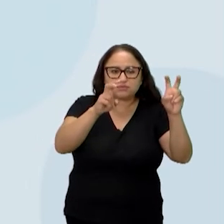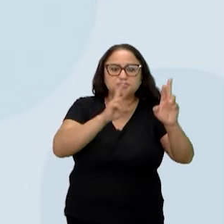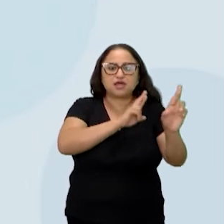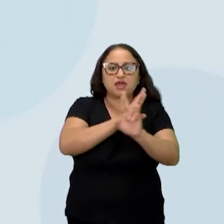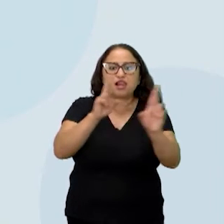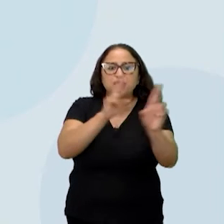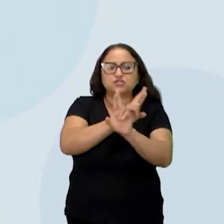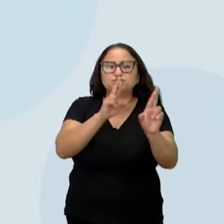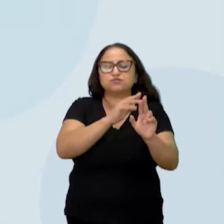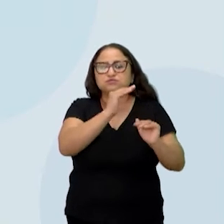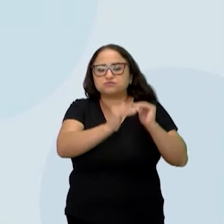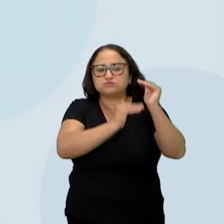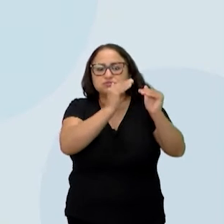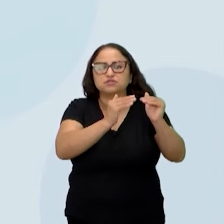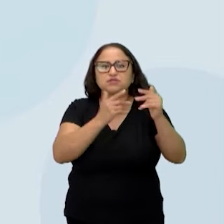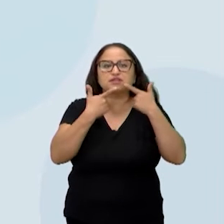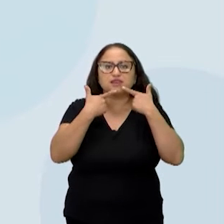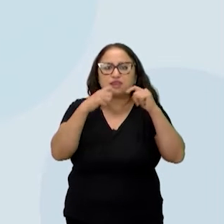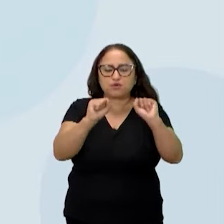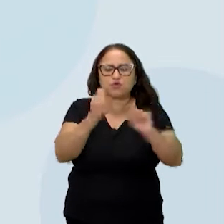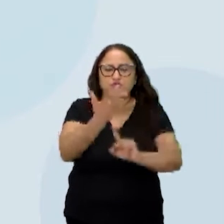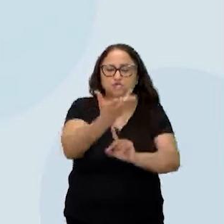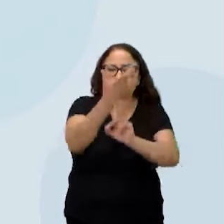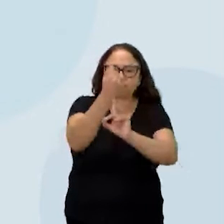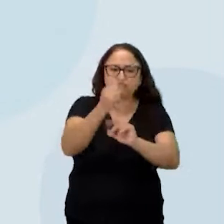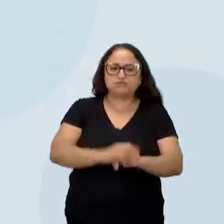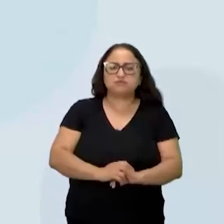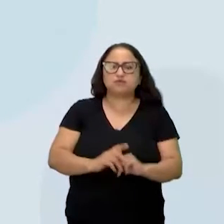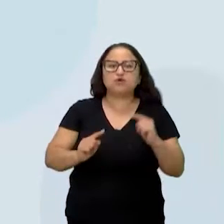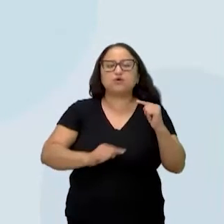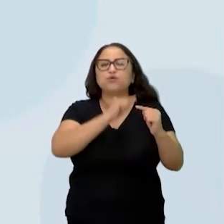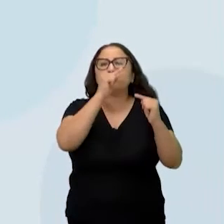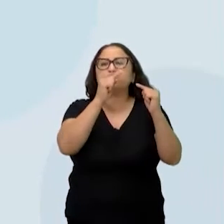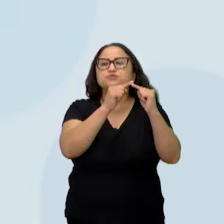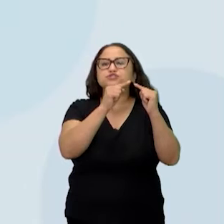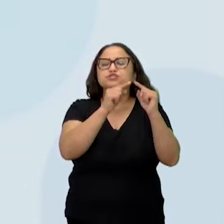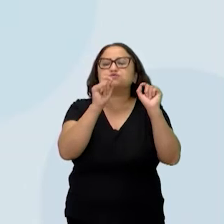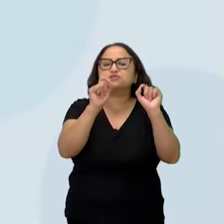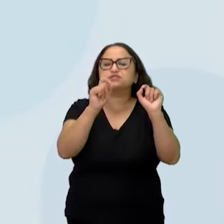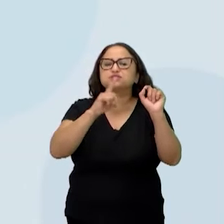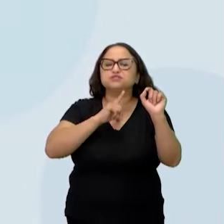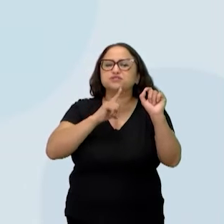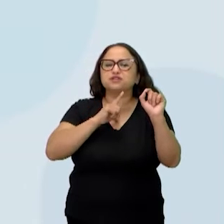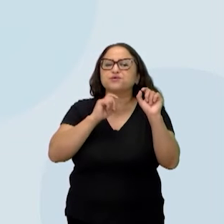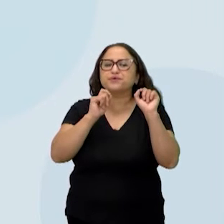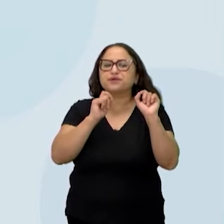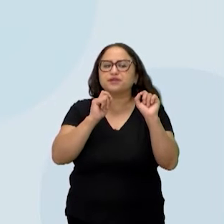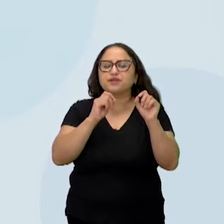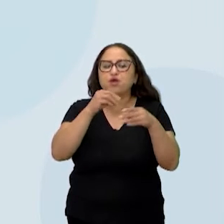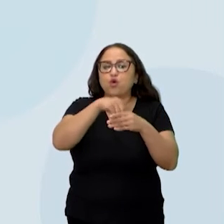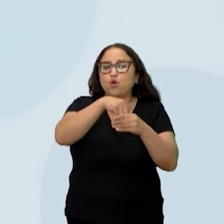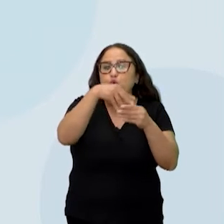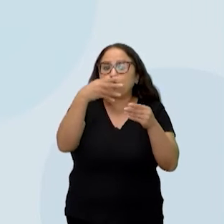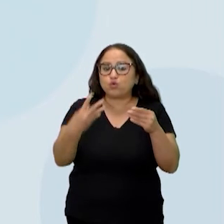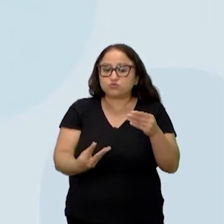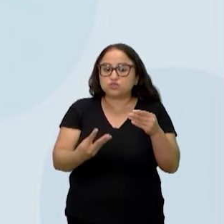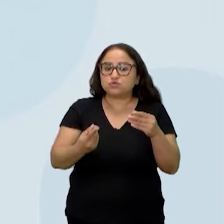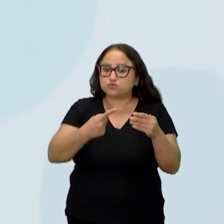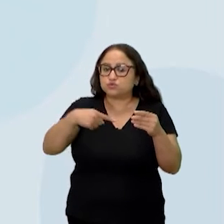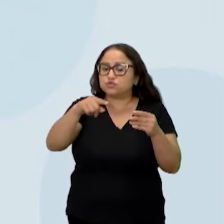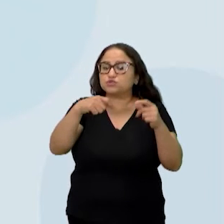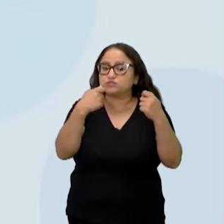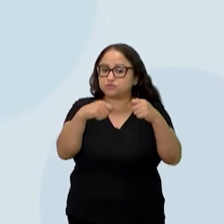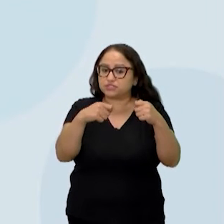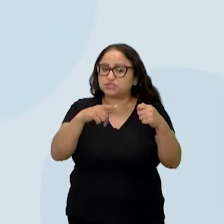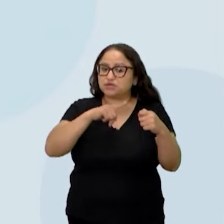linguagens artísticas. Quais são os objetos de conhecimento ou quais são aqueles conteúdos, que a gente vai ter que aprofundar um pouco